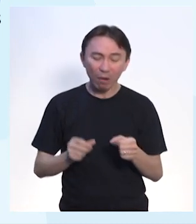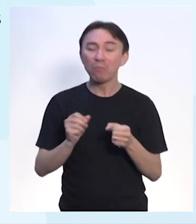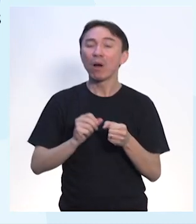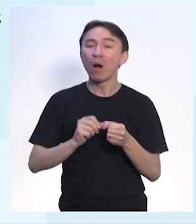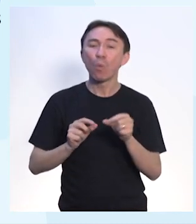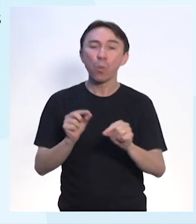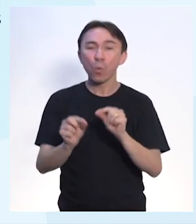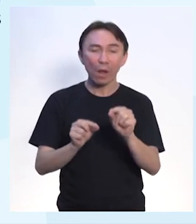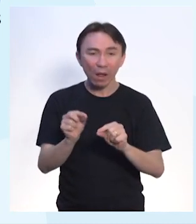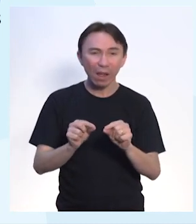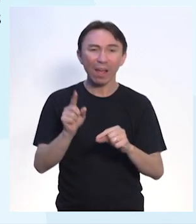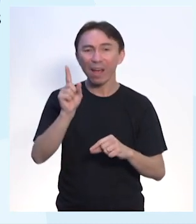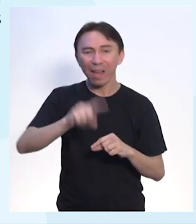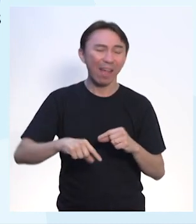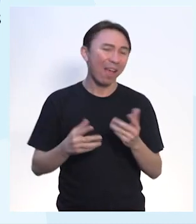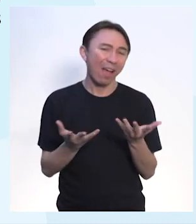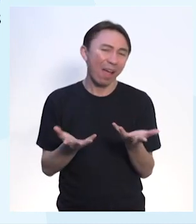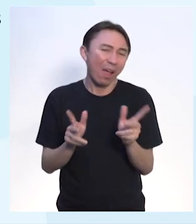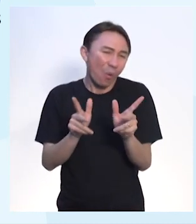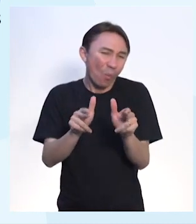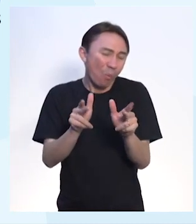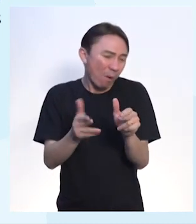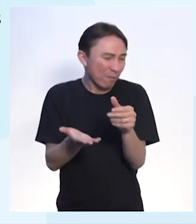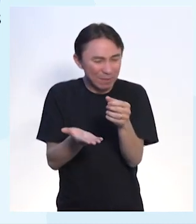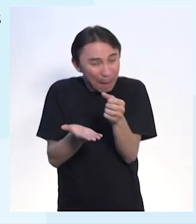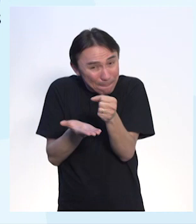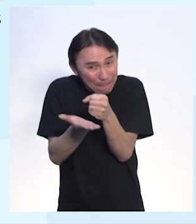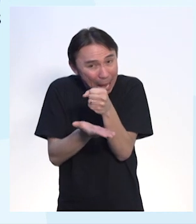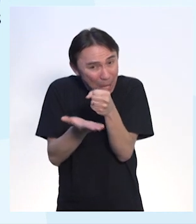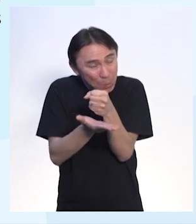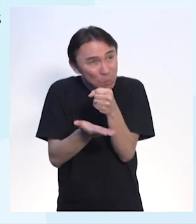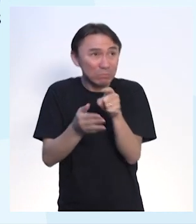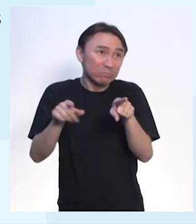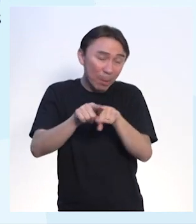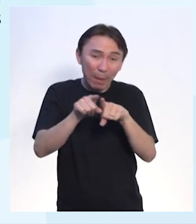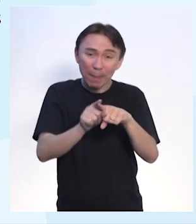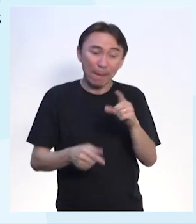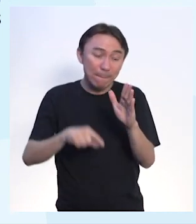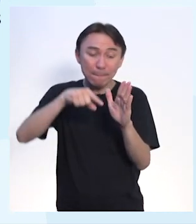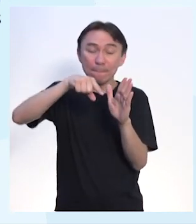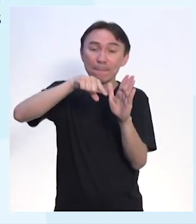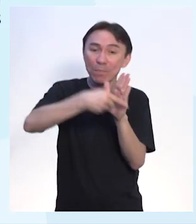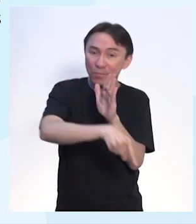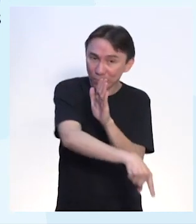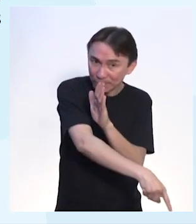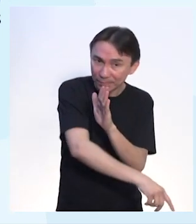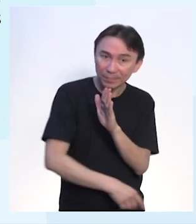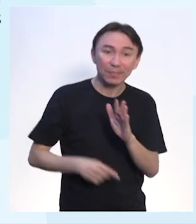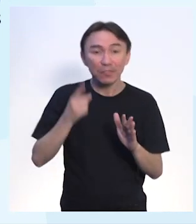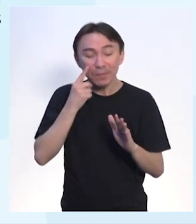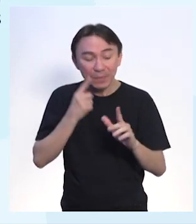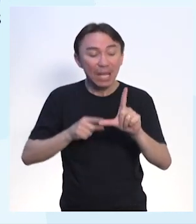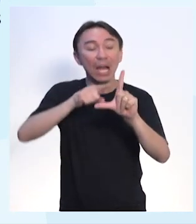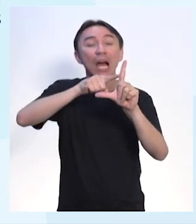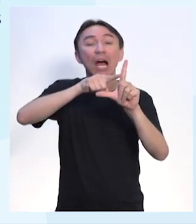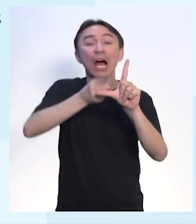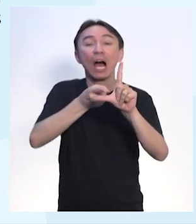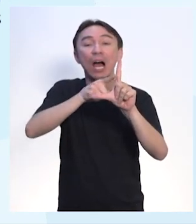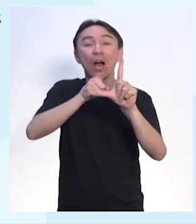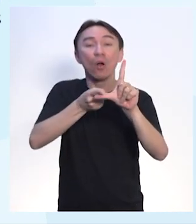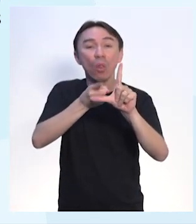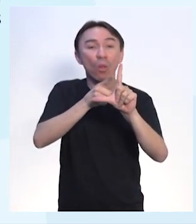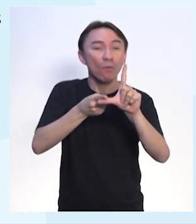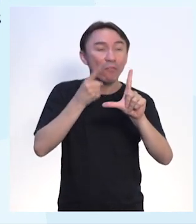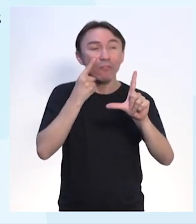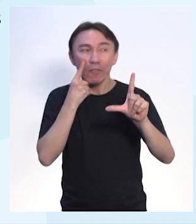seria uma base aí, né, uma base e um aprofundamento. Reconhecer a congruência dos ângulos, então a igualdade